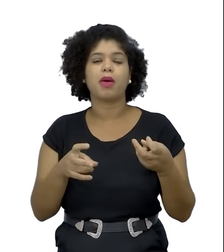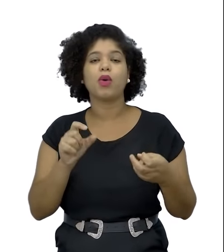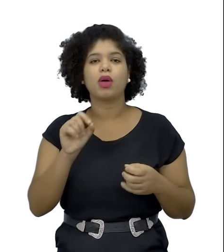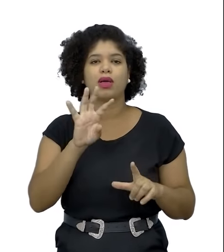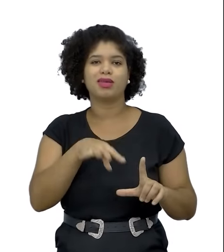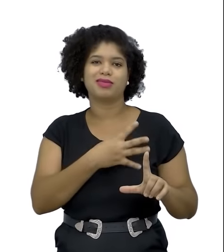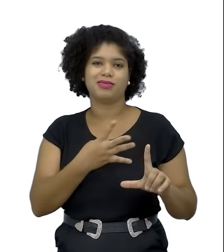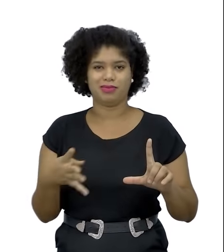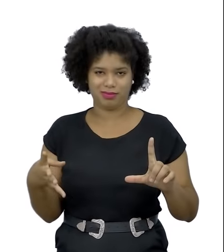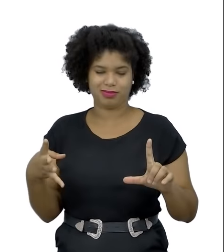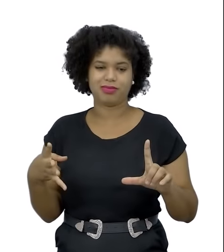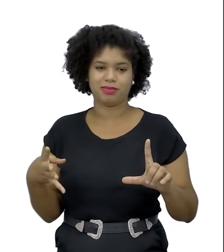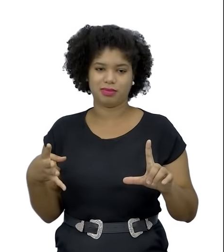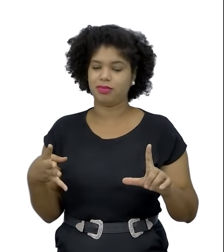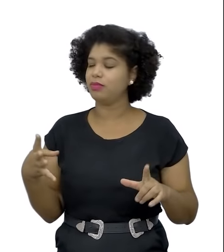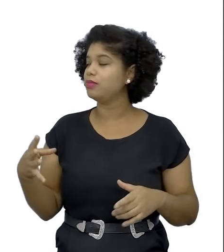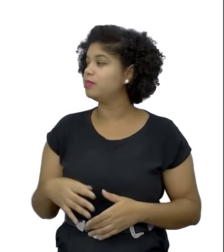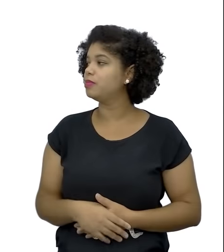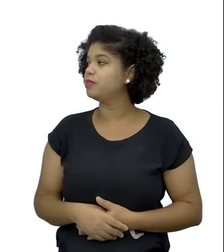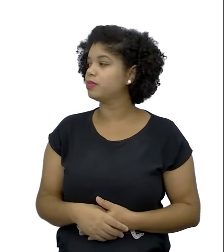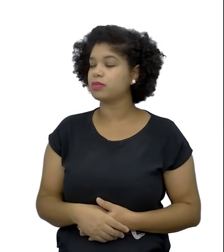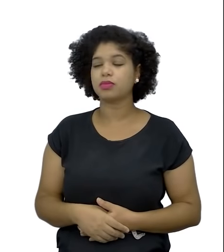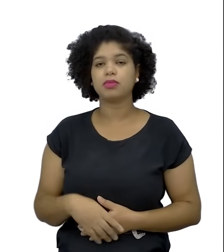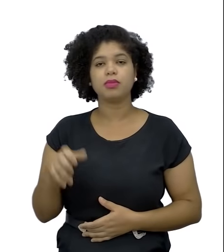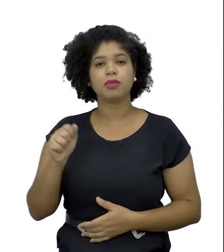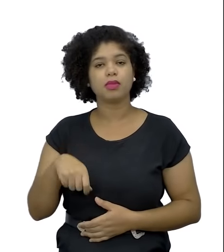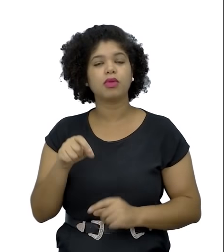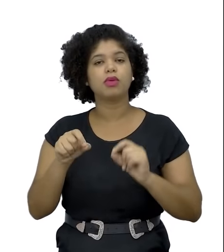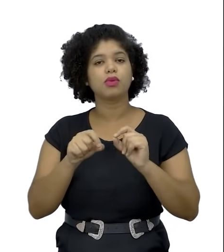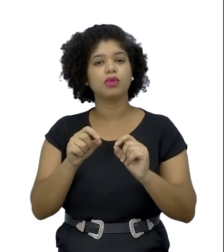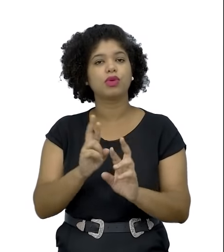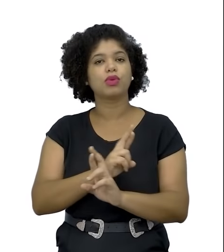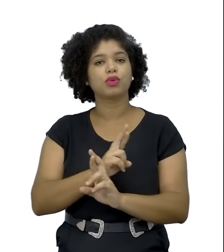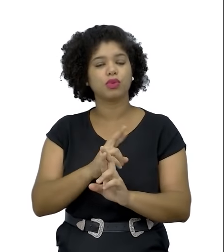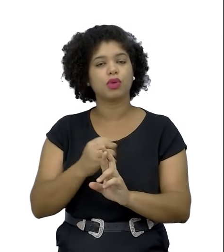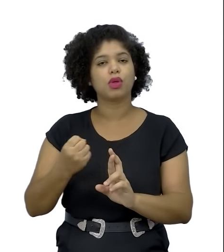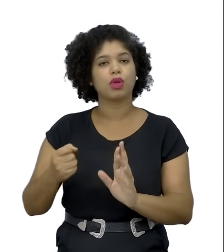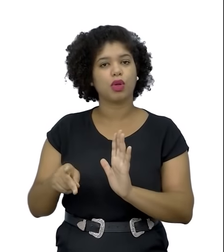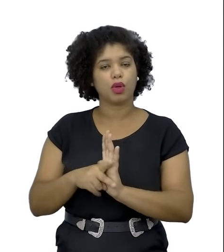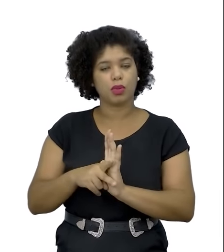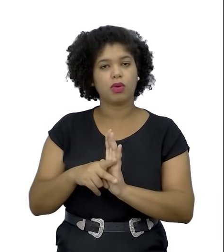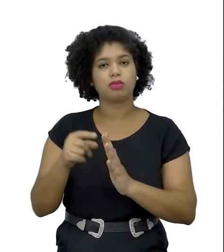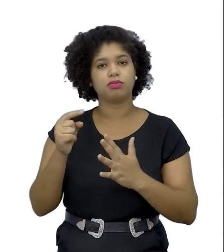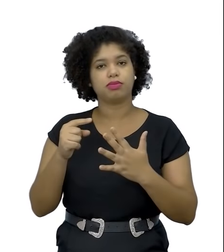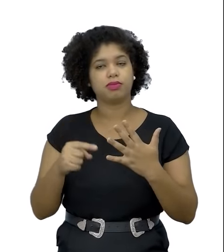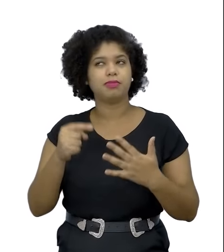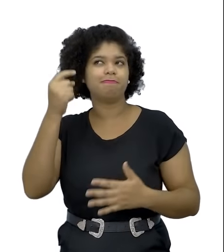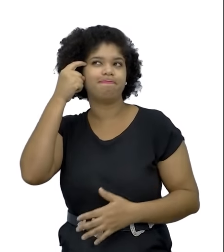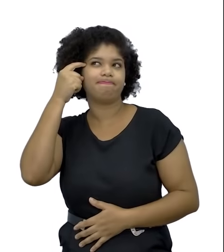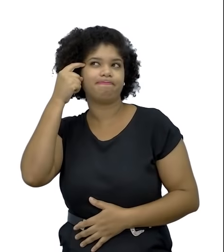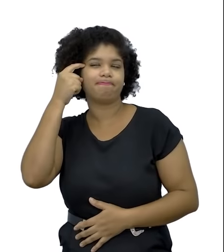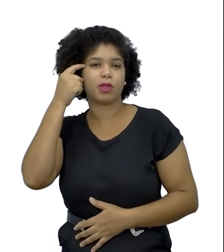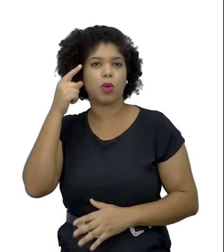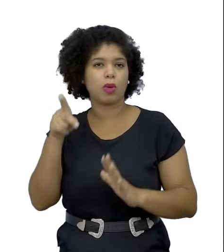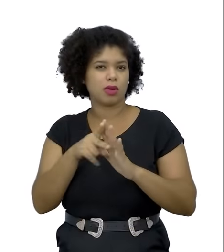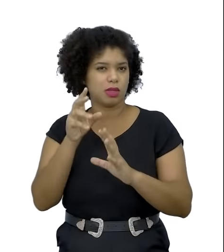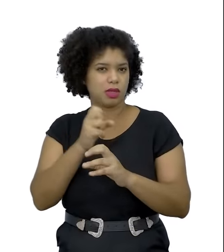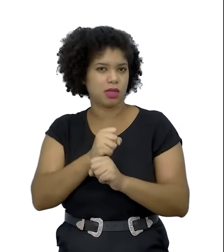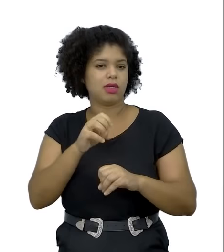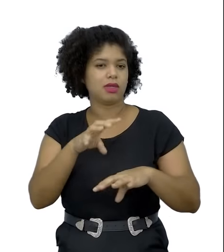tabela, isto é, possibilita a associação do trabalho com o pensamento